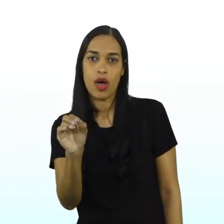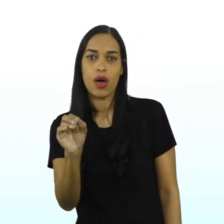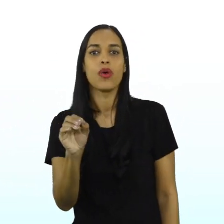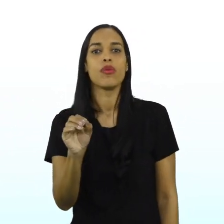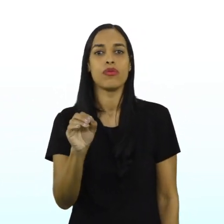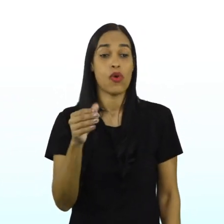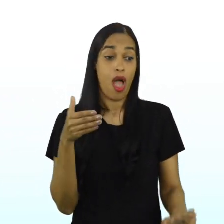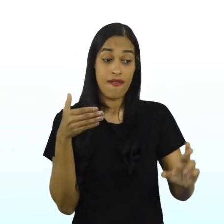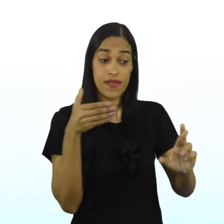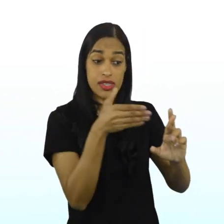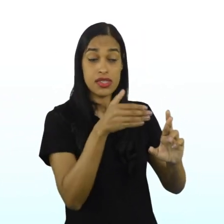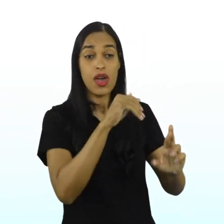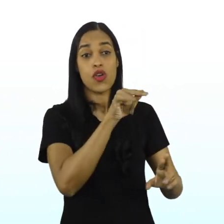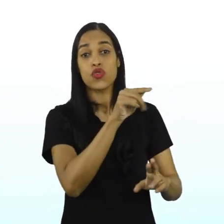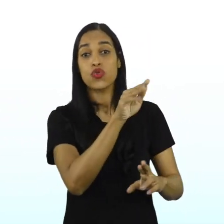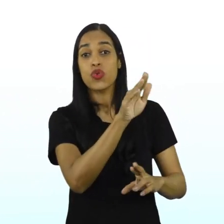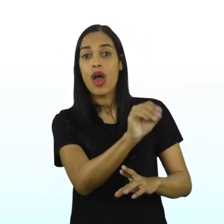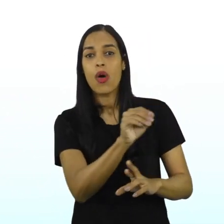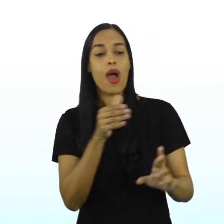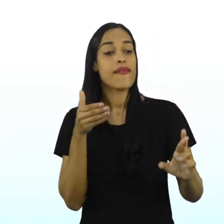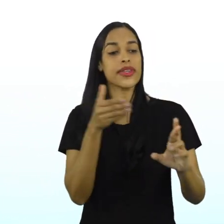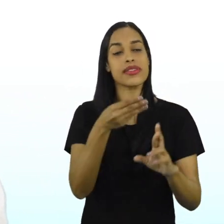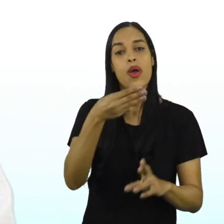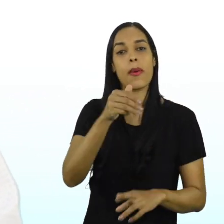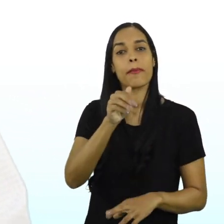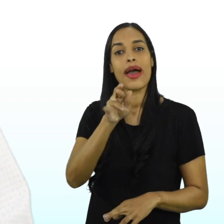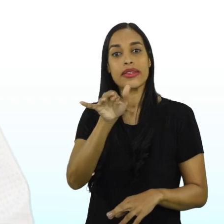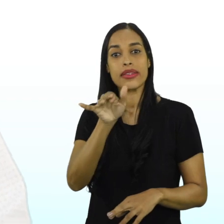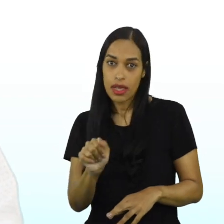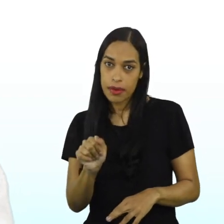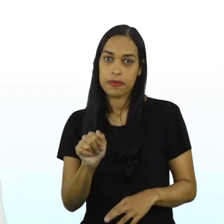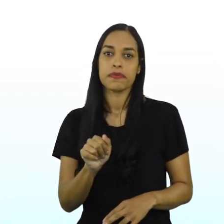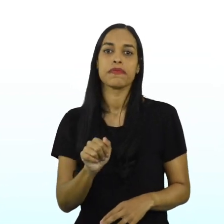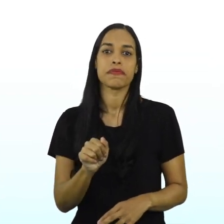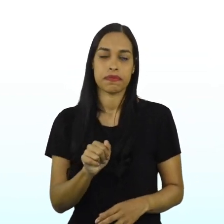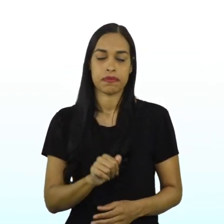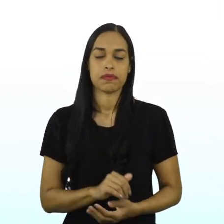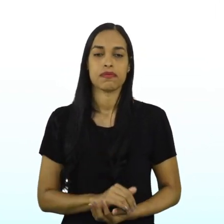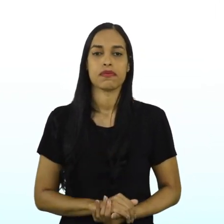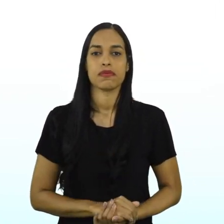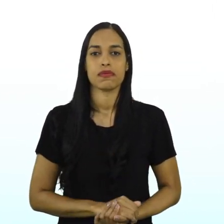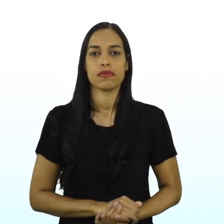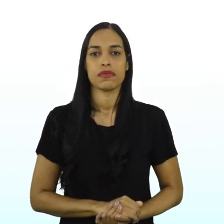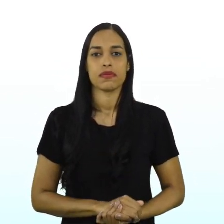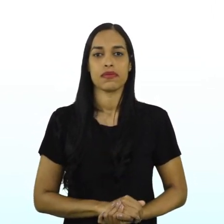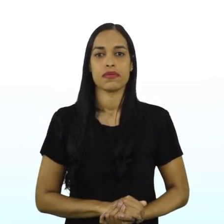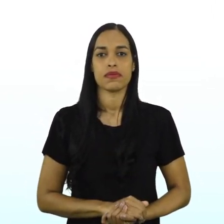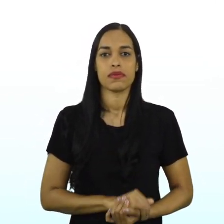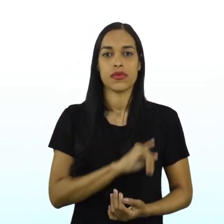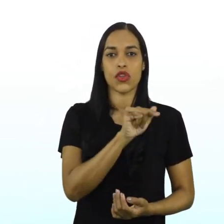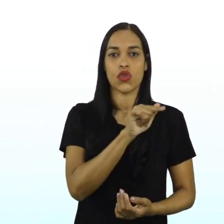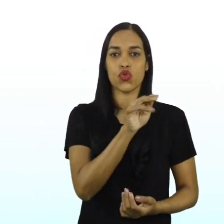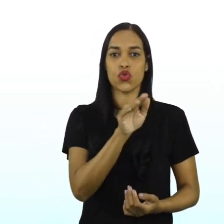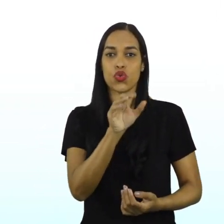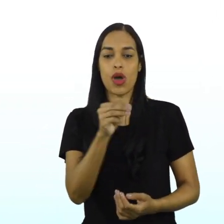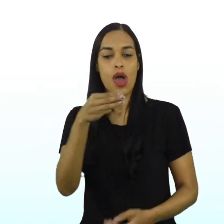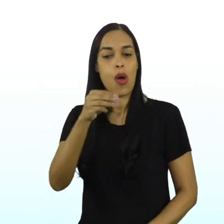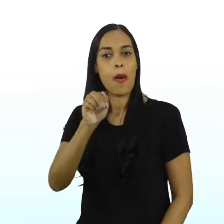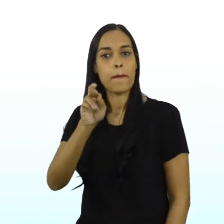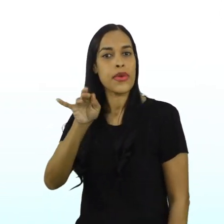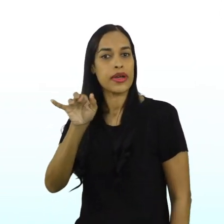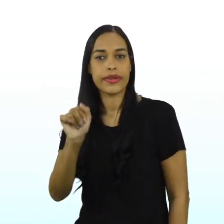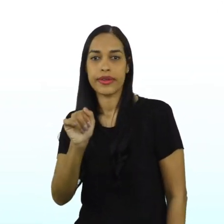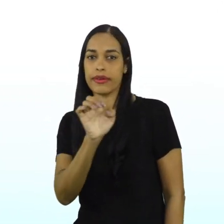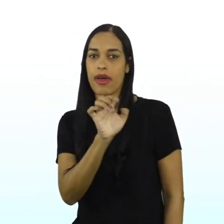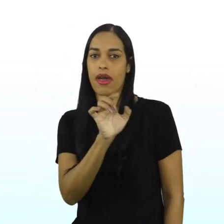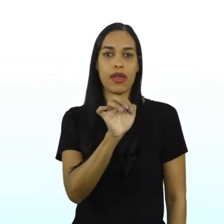o referente vai ser João. Se for Maria, Maria. Logo, seja João, seja Maria,